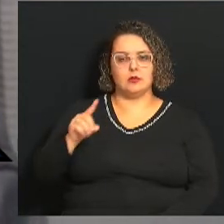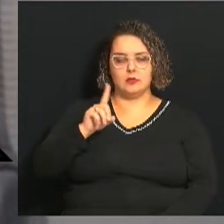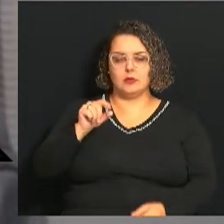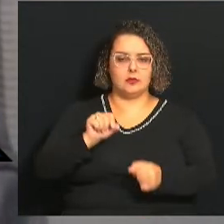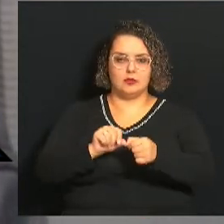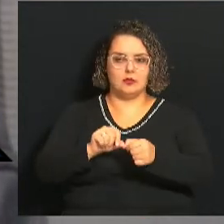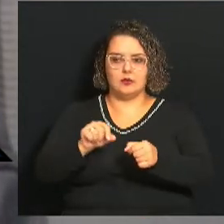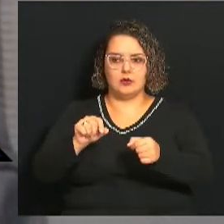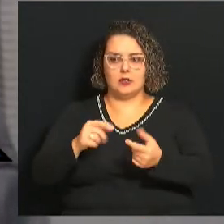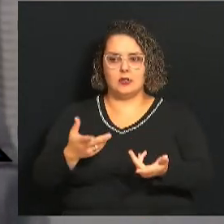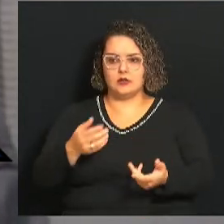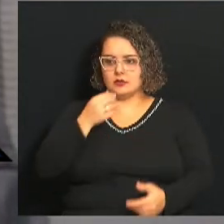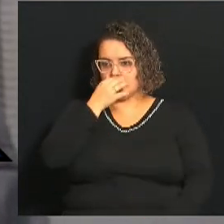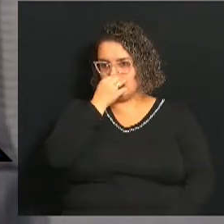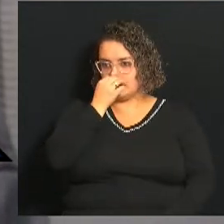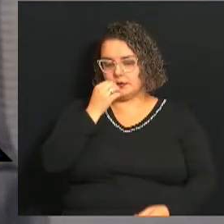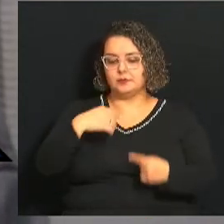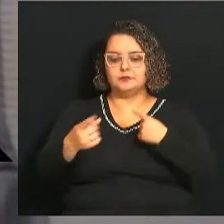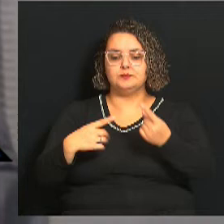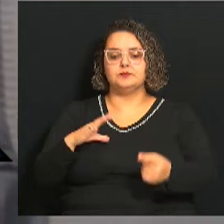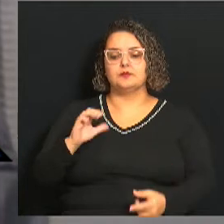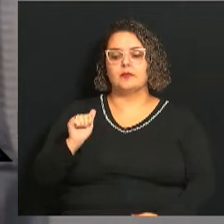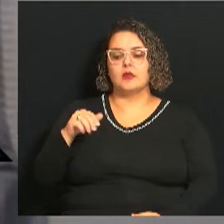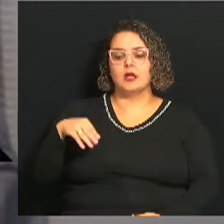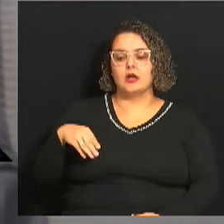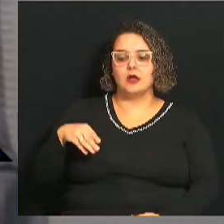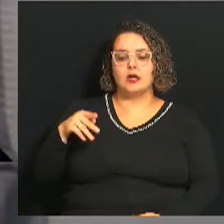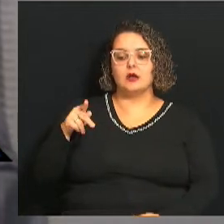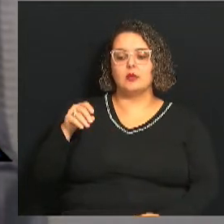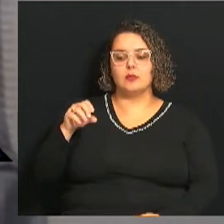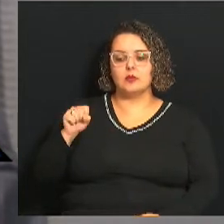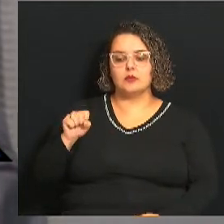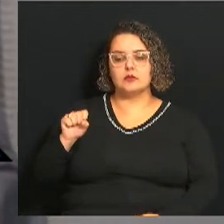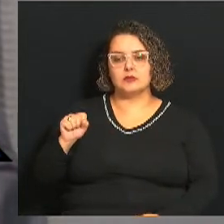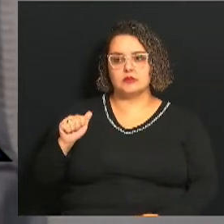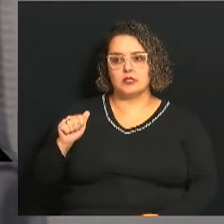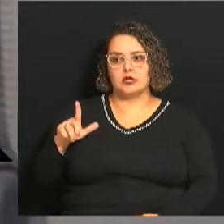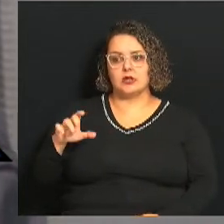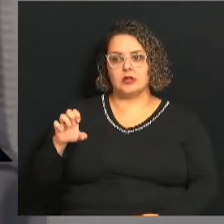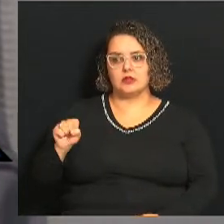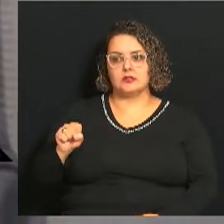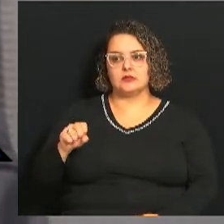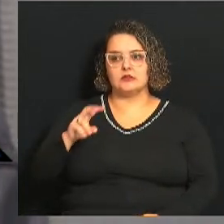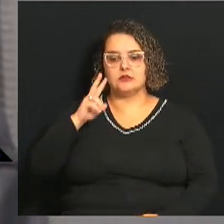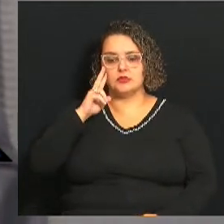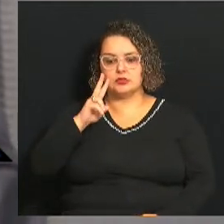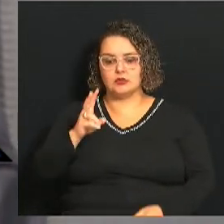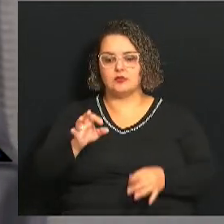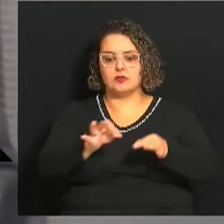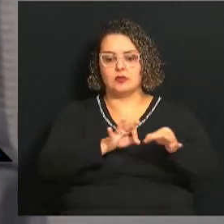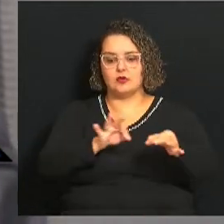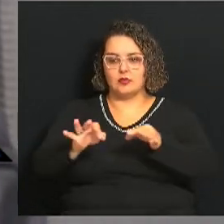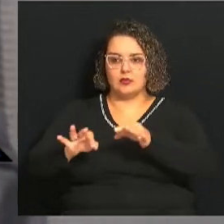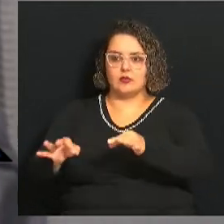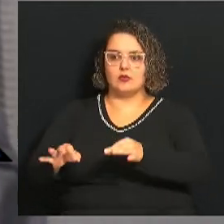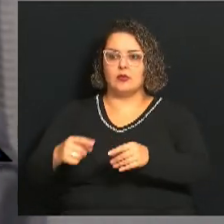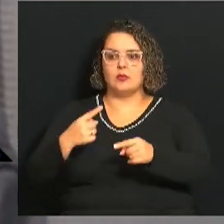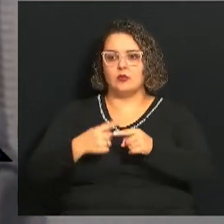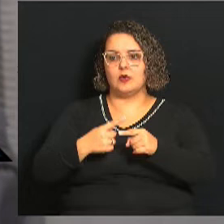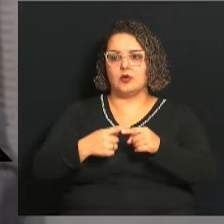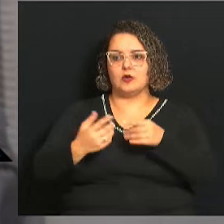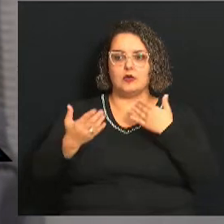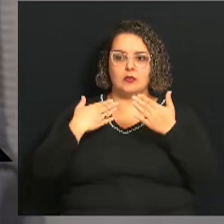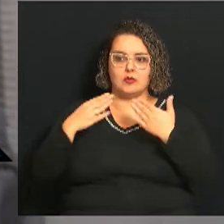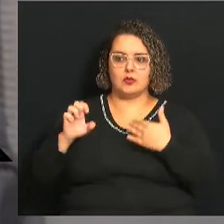projeto da Campos Sales, se ele já deu uma olhada no projeto lá que está sendo feito, porque eu conversei na ideia que